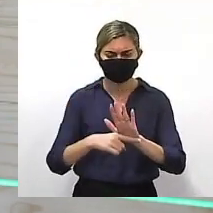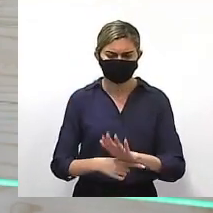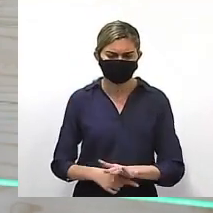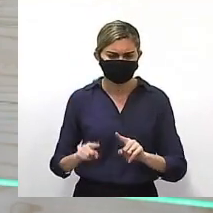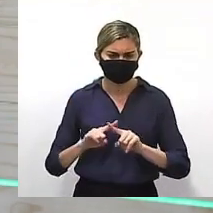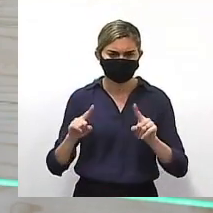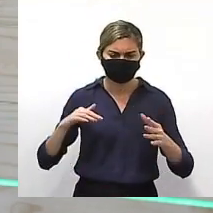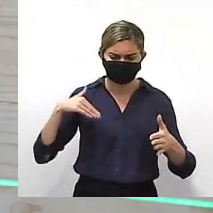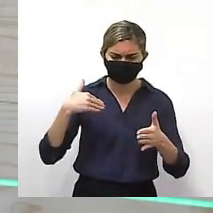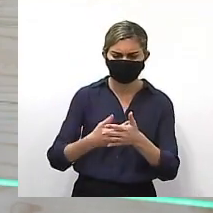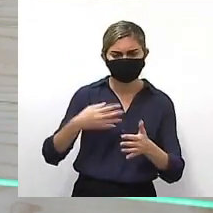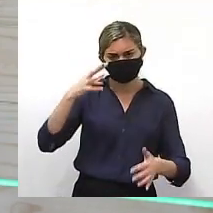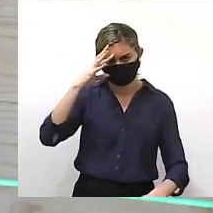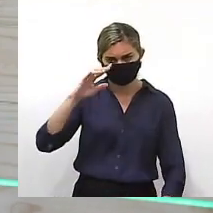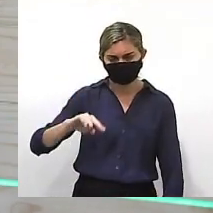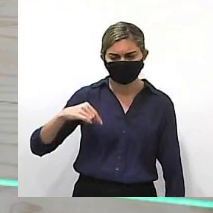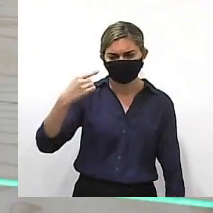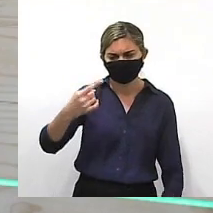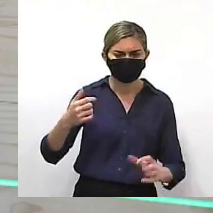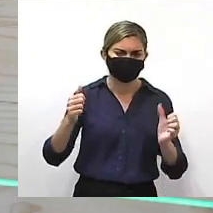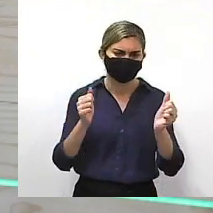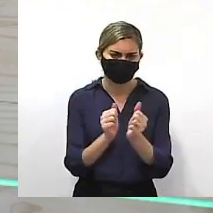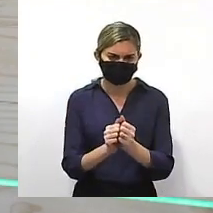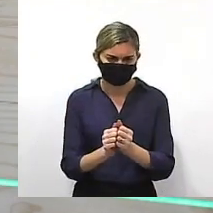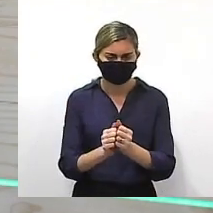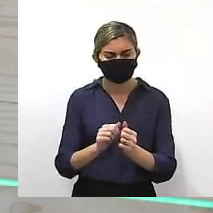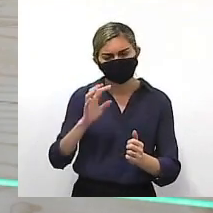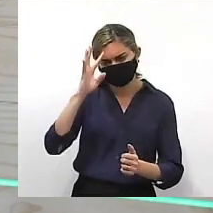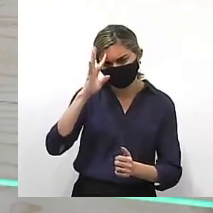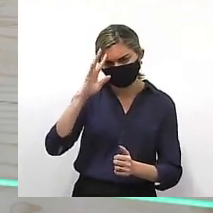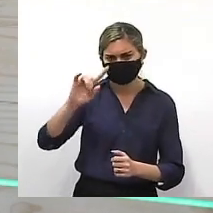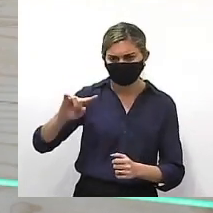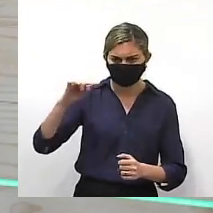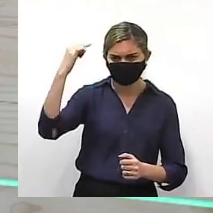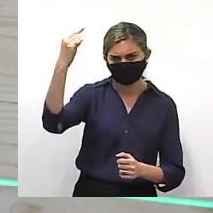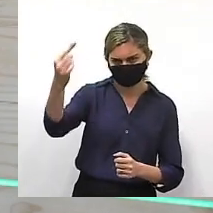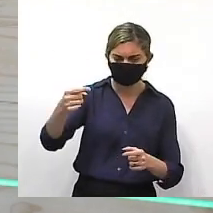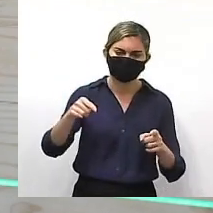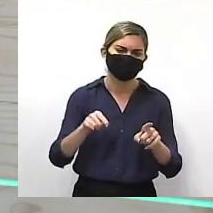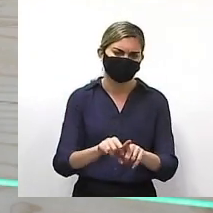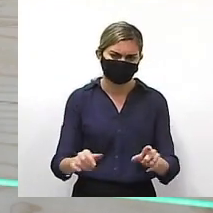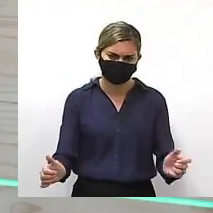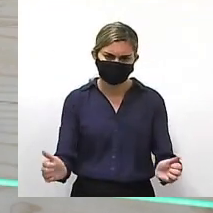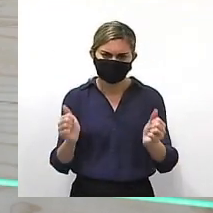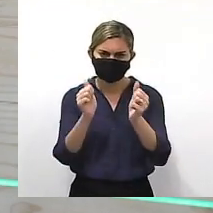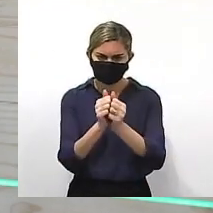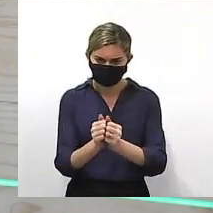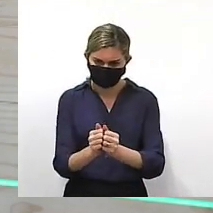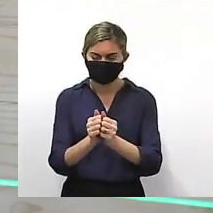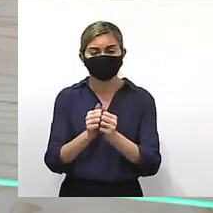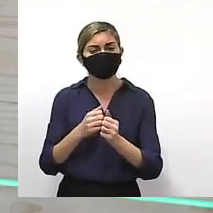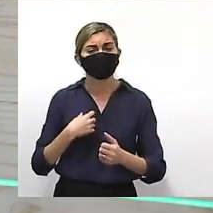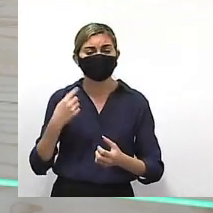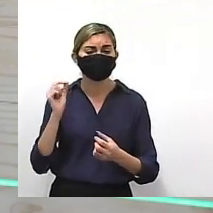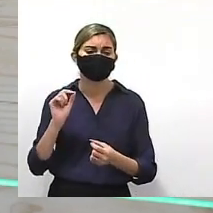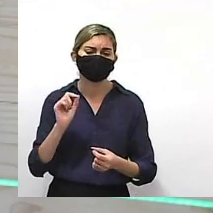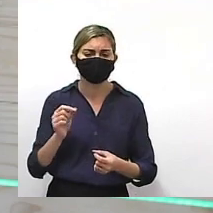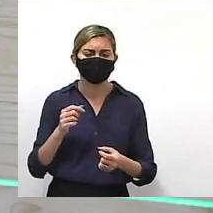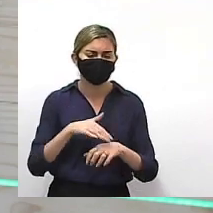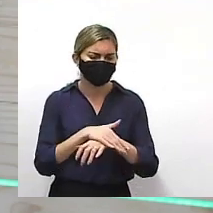mas na próxima quarta-feira nós estaremos juntos. Na quarta-feira seguinte nós também estaremos juntos, para que a gente